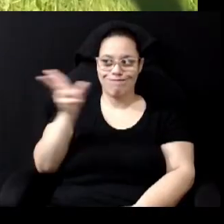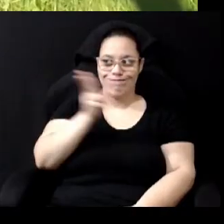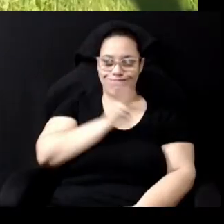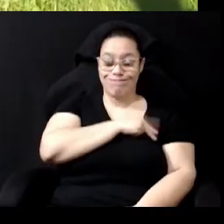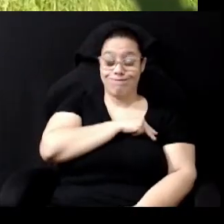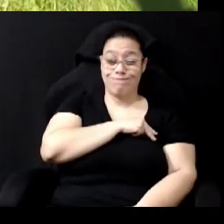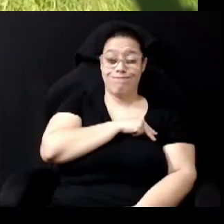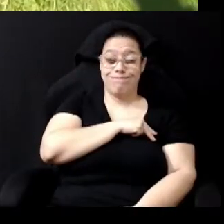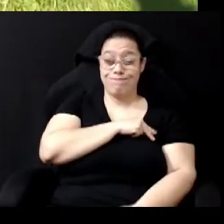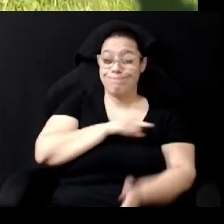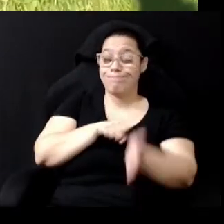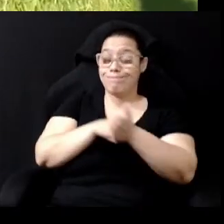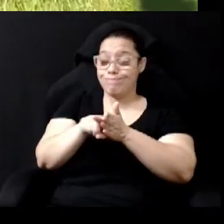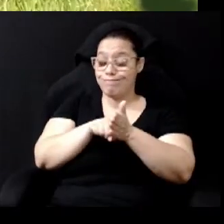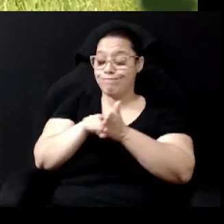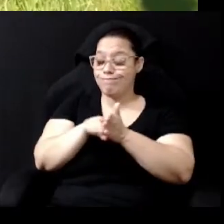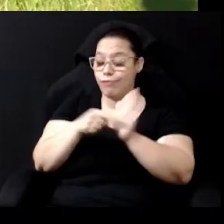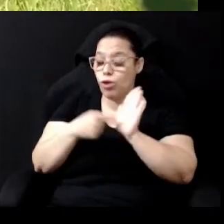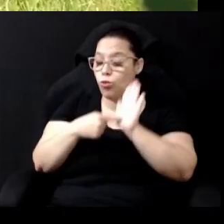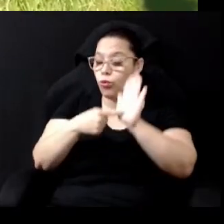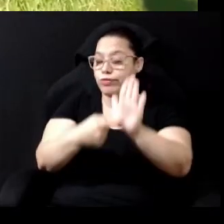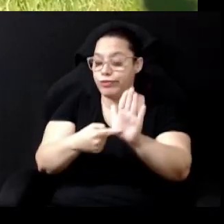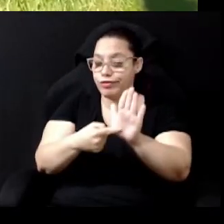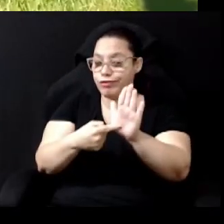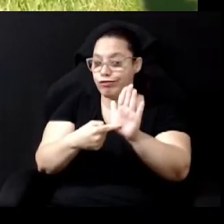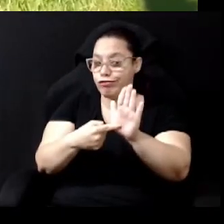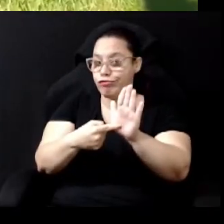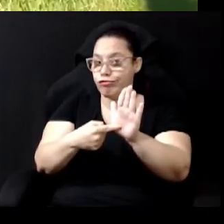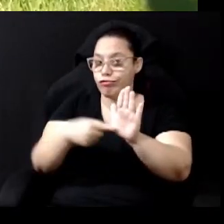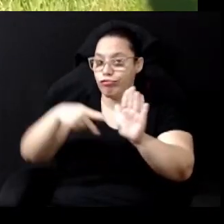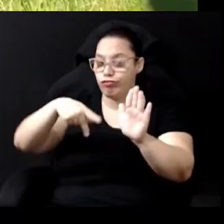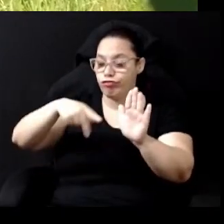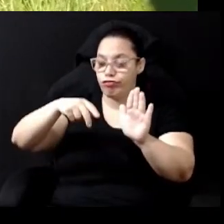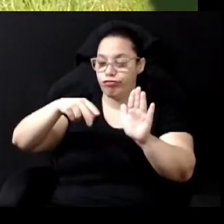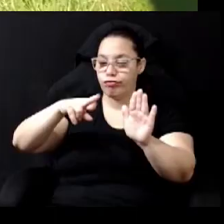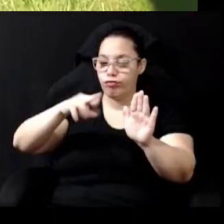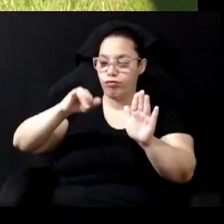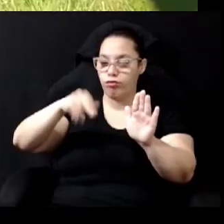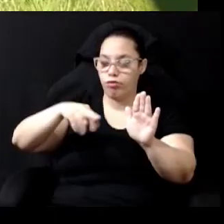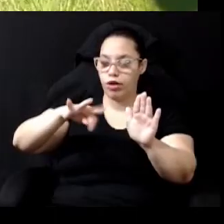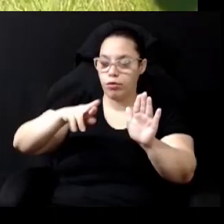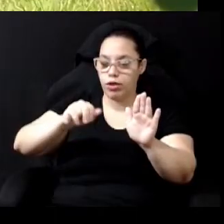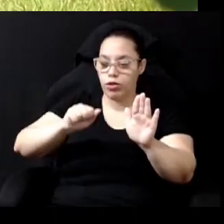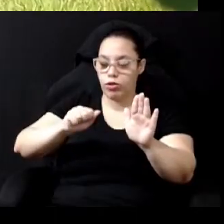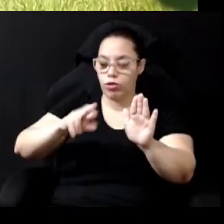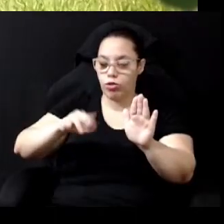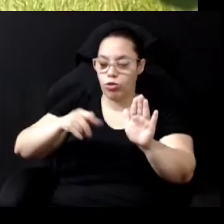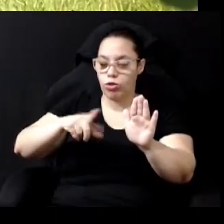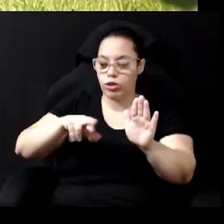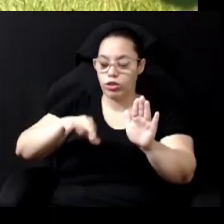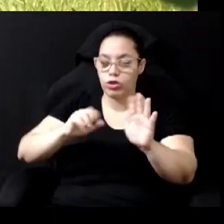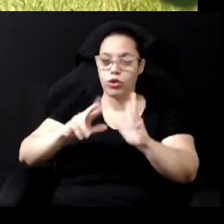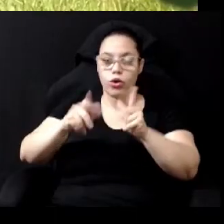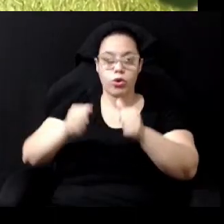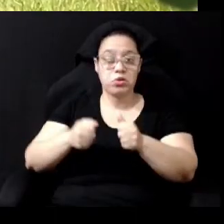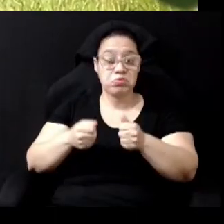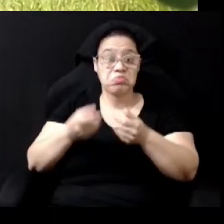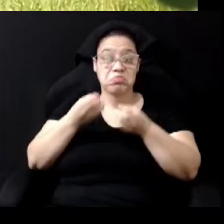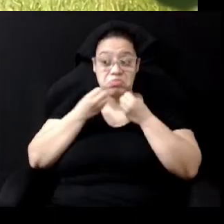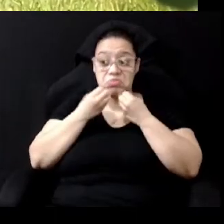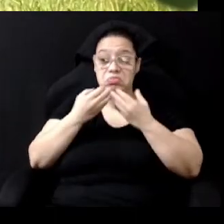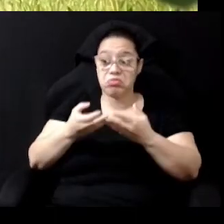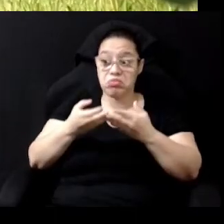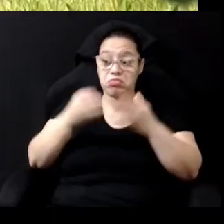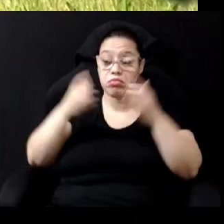inteligência impressionante. Uma pesquisa recente realizada por primatologistas indica que os chimpanzés têm todas